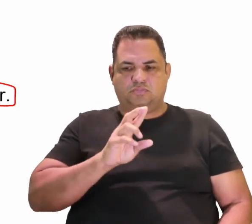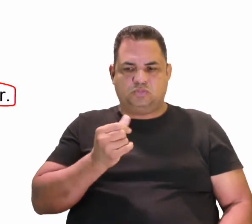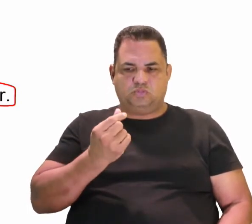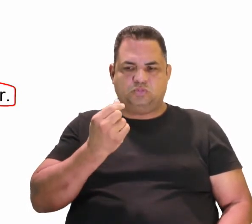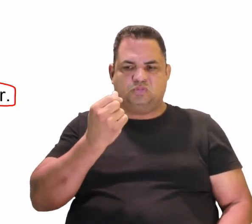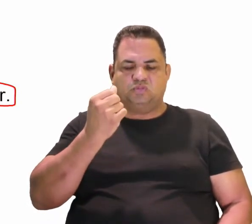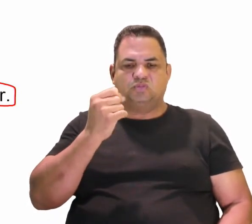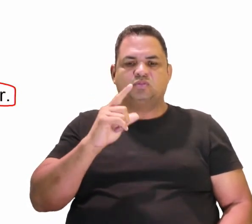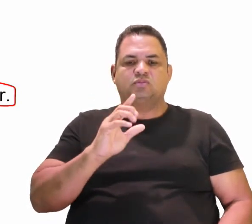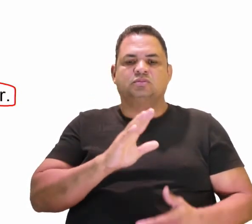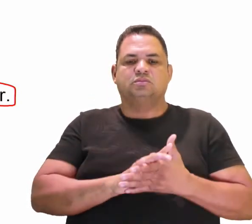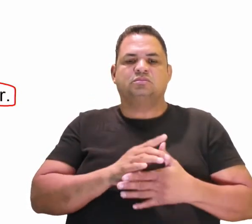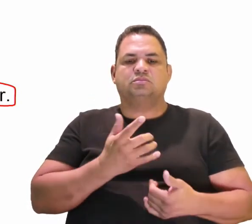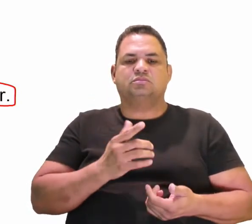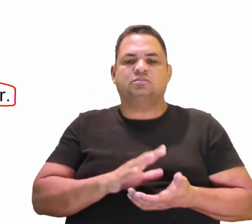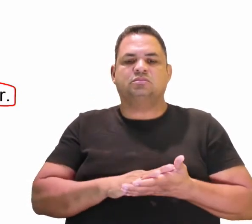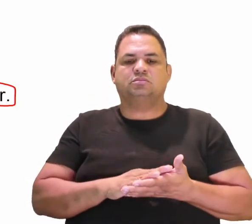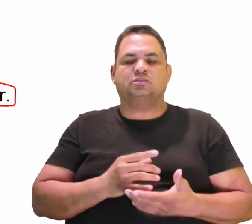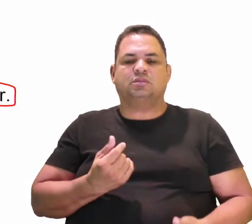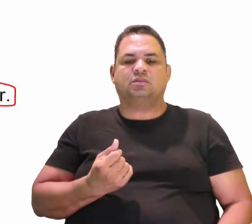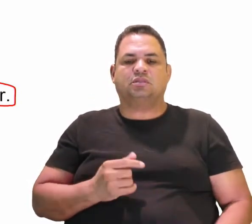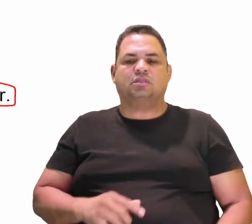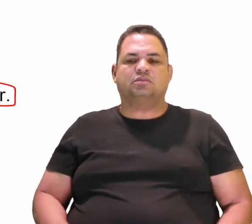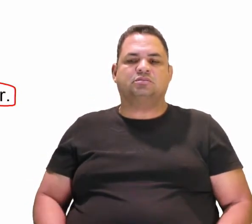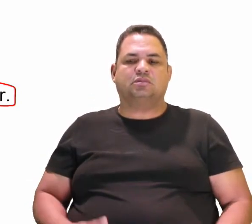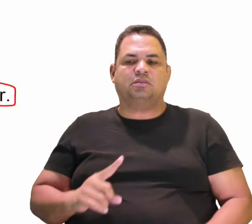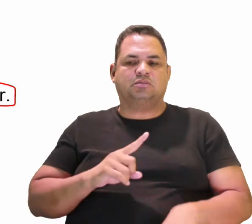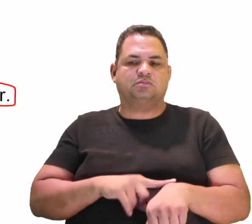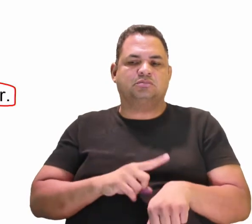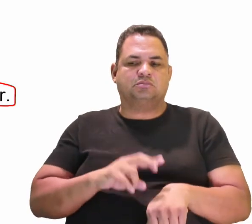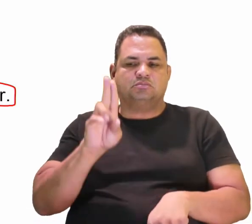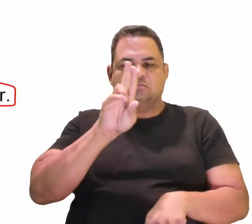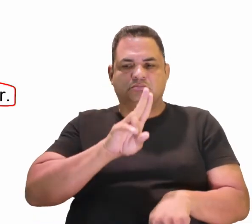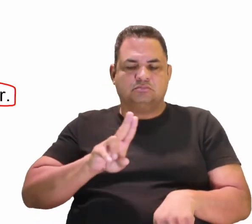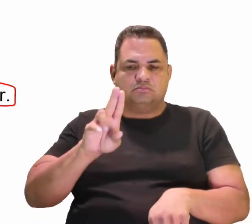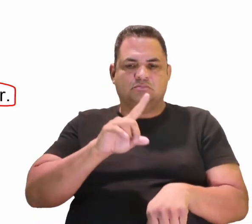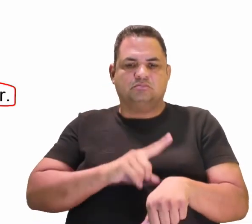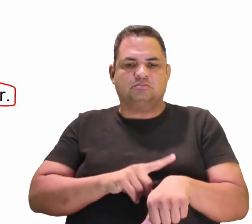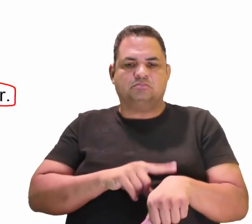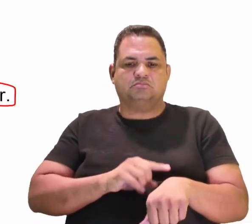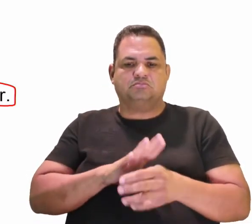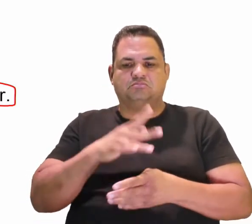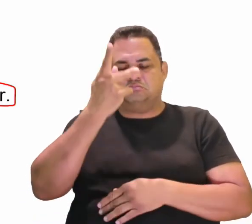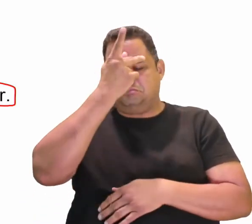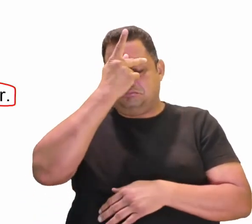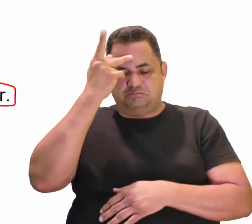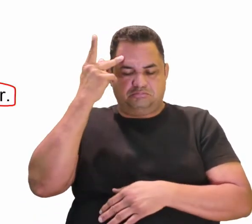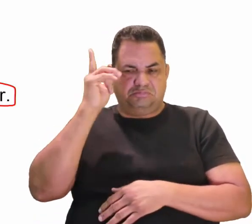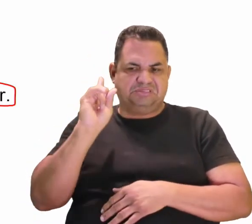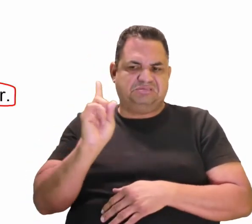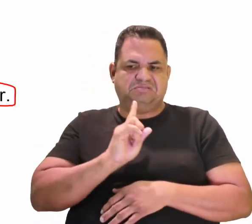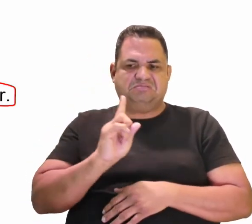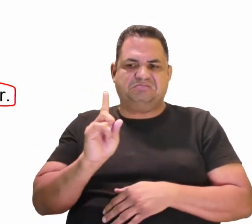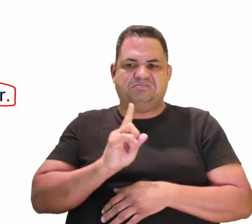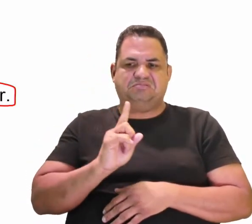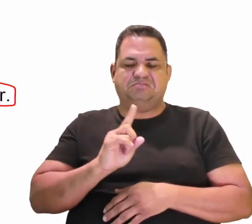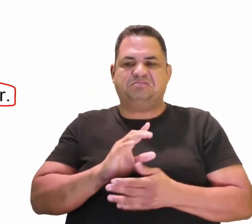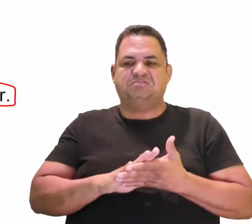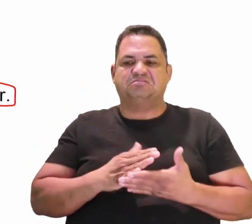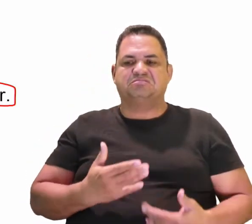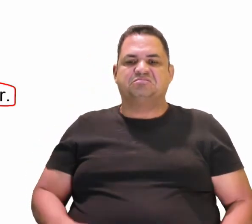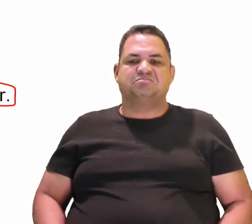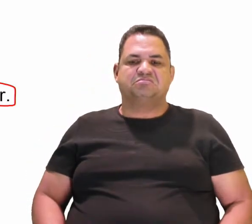gaste tempo, time with negative people. Ou seja, não gaste tempo com pessoas negativas, com